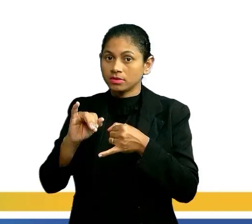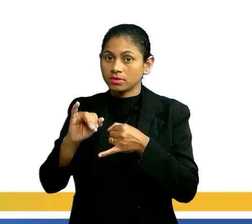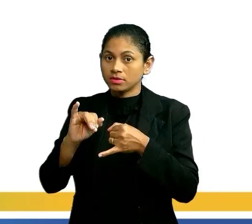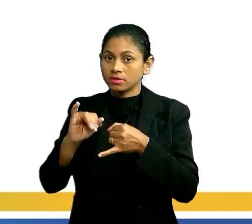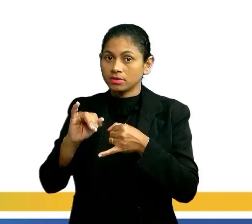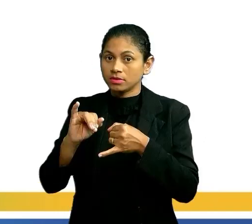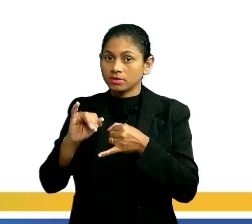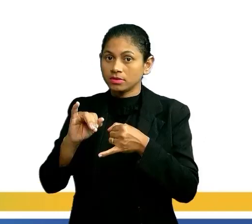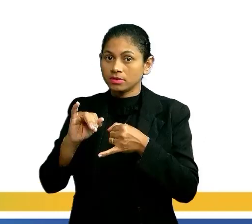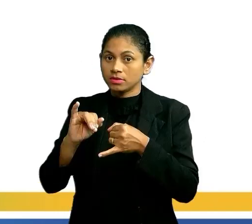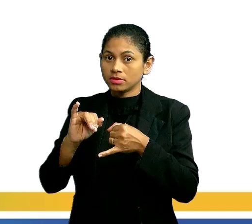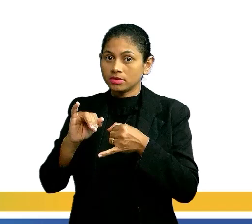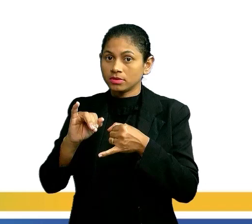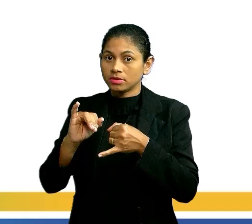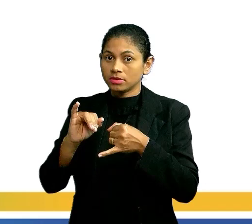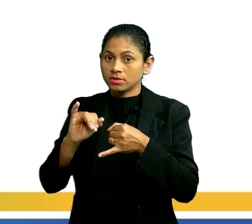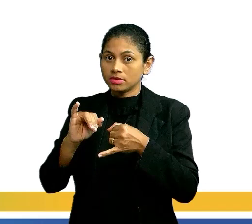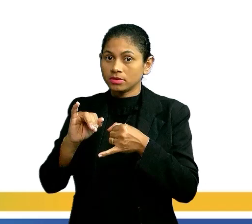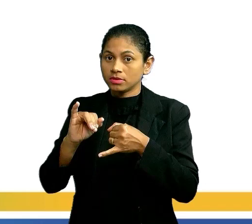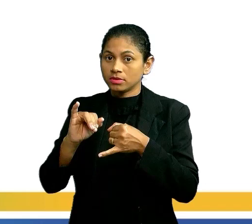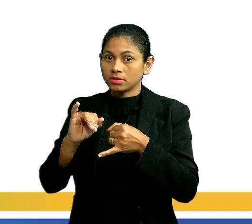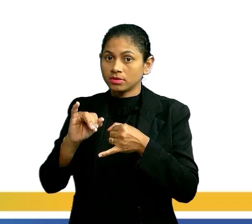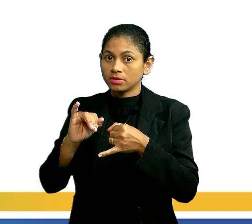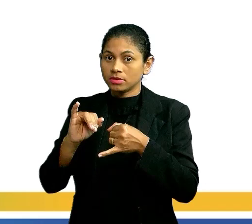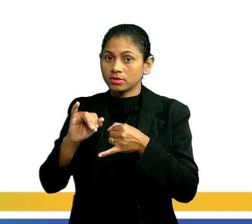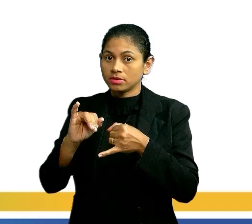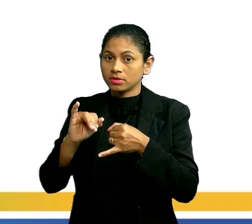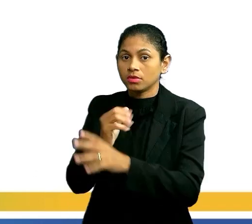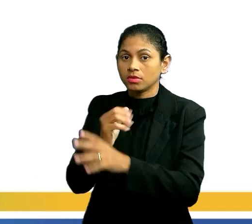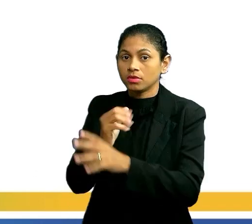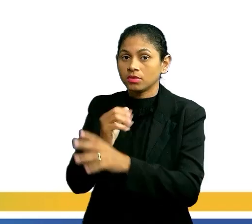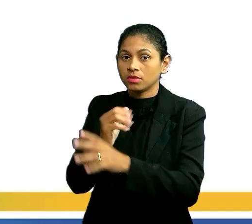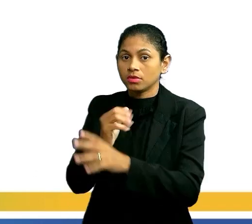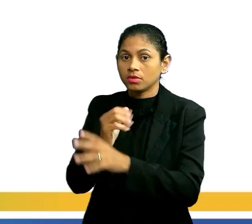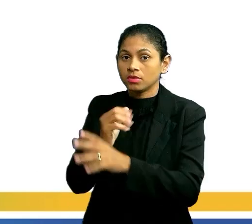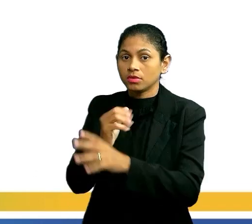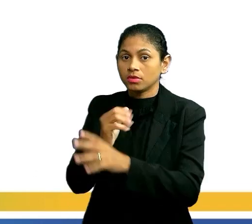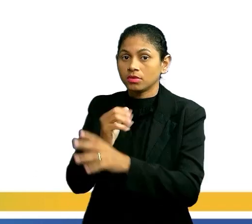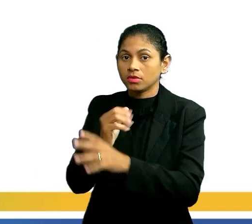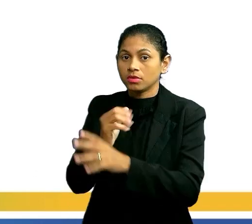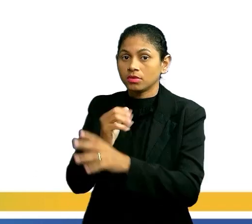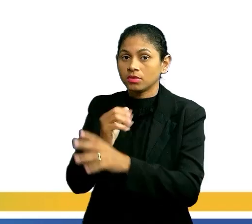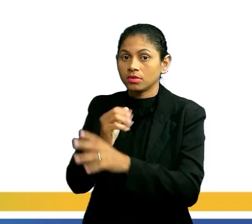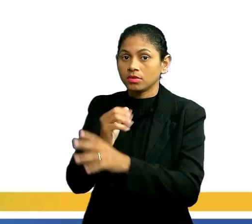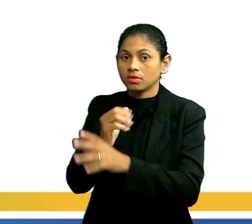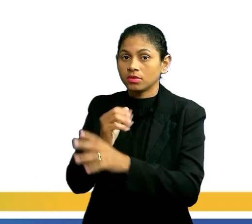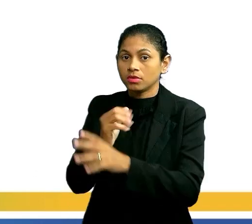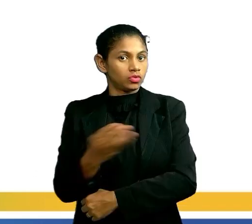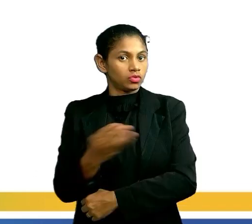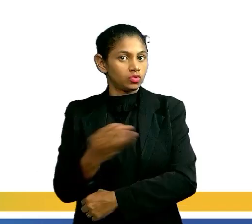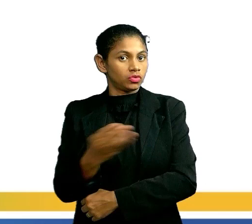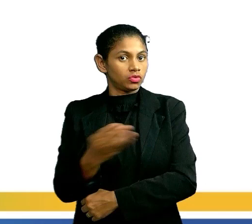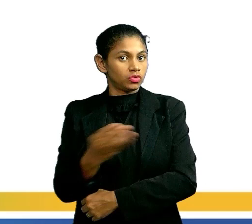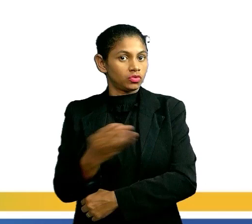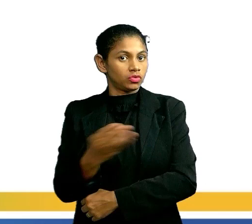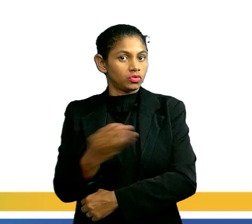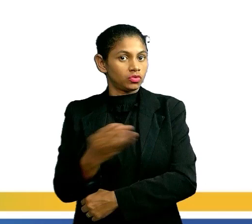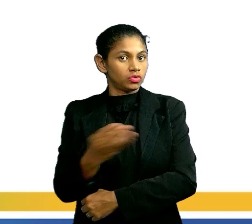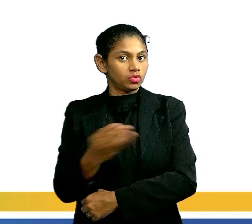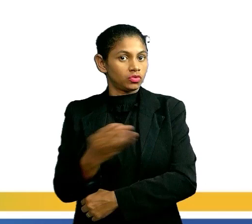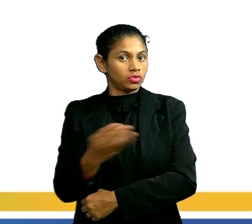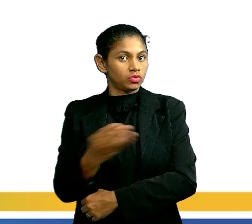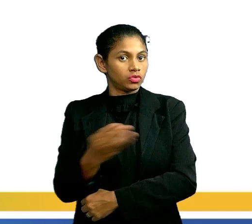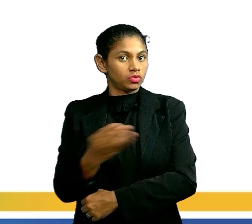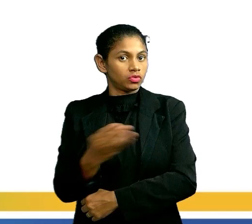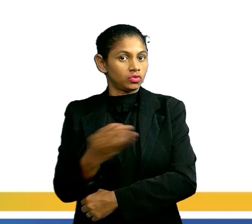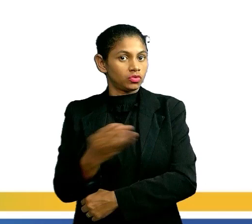anterior, vamos fazer aqui novamente. Hora de calcular o tamanho do raio novo do tanque. Então, vamos lá. Volume do cilindro,